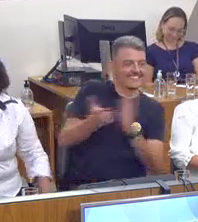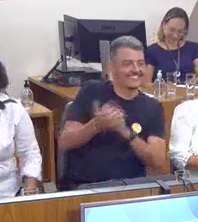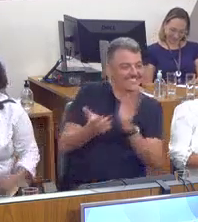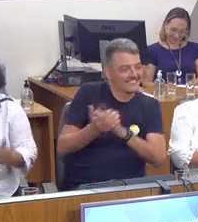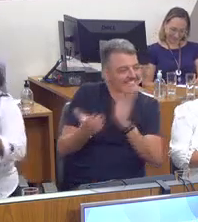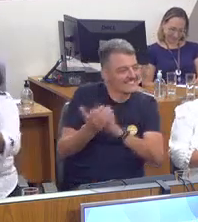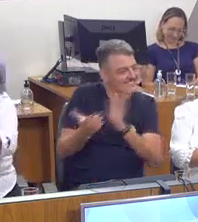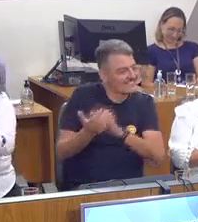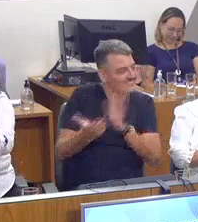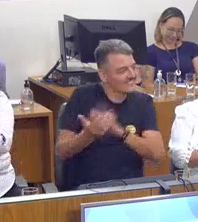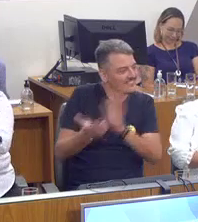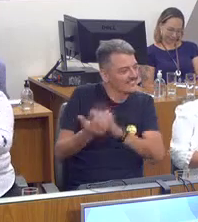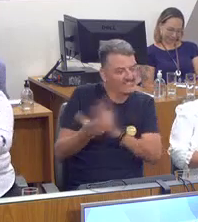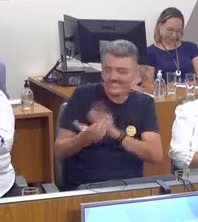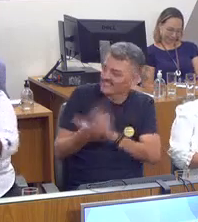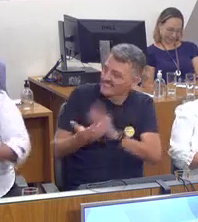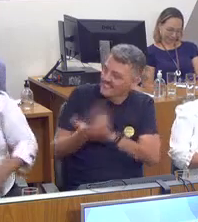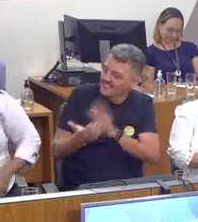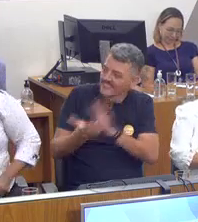tá